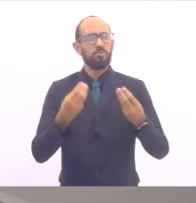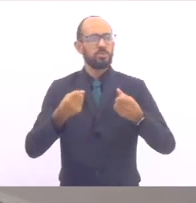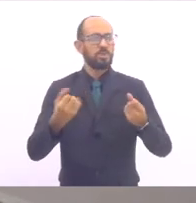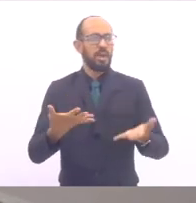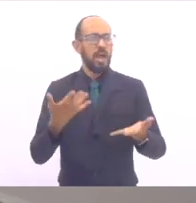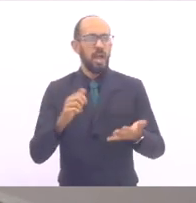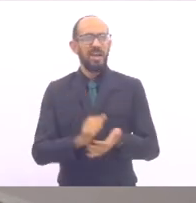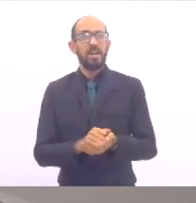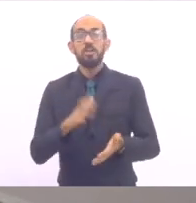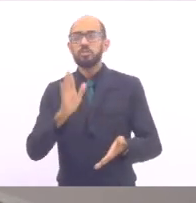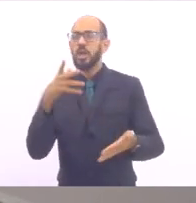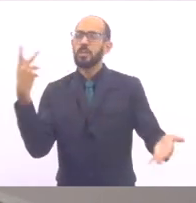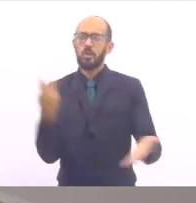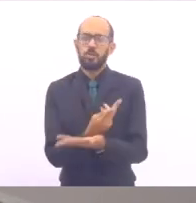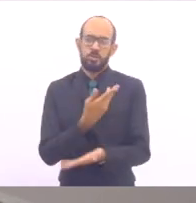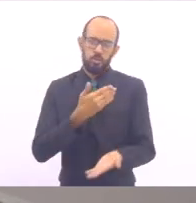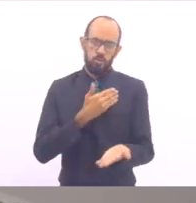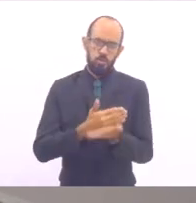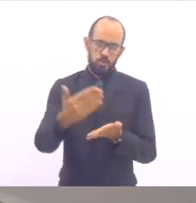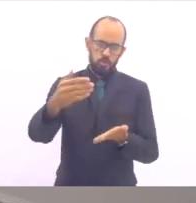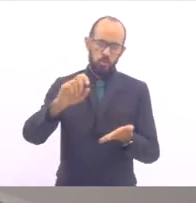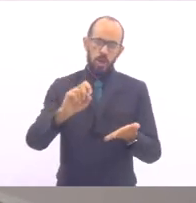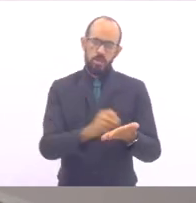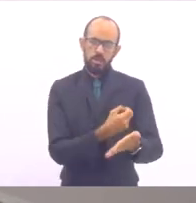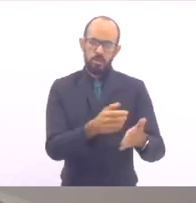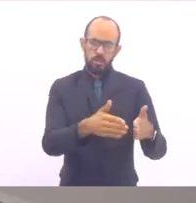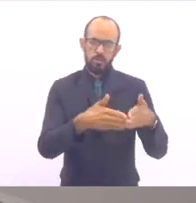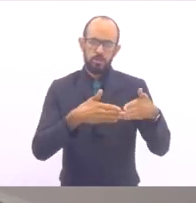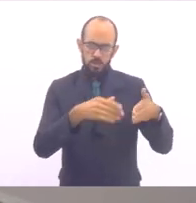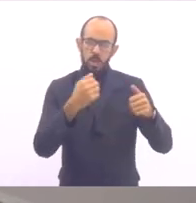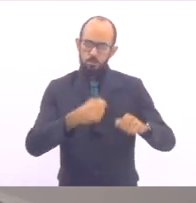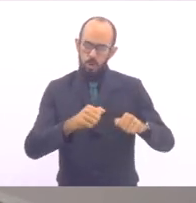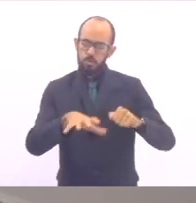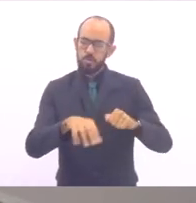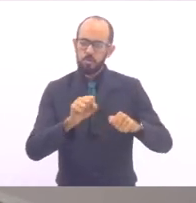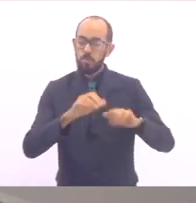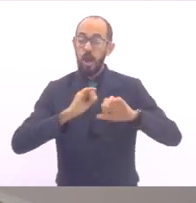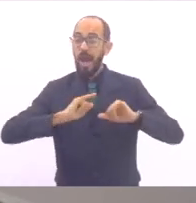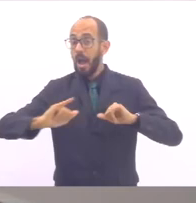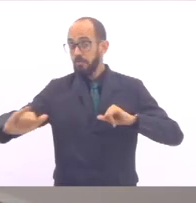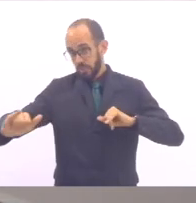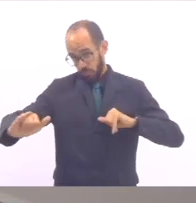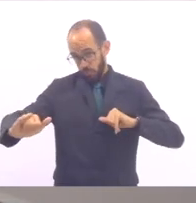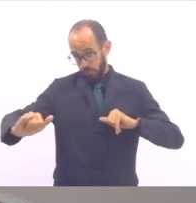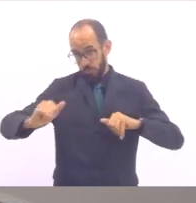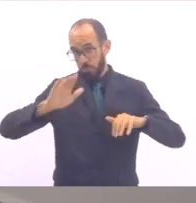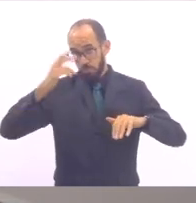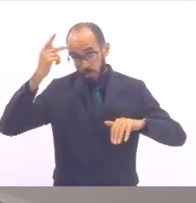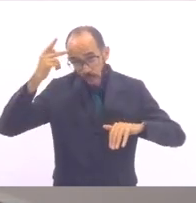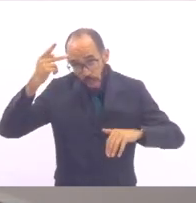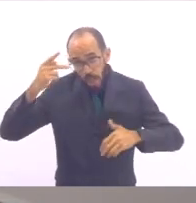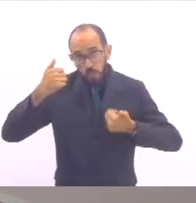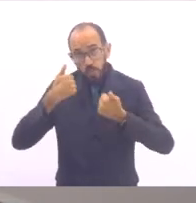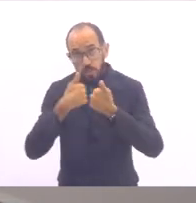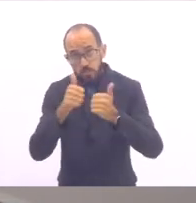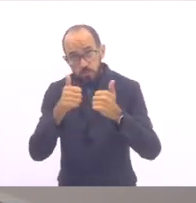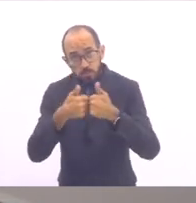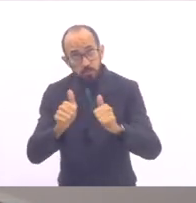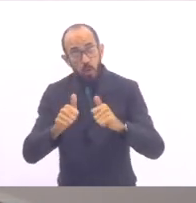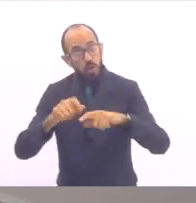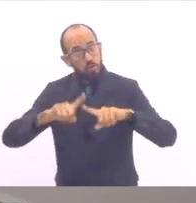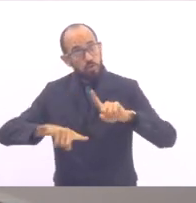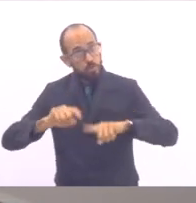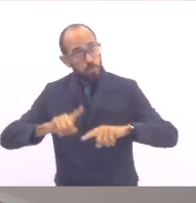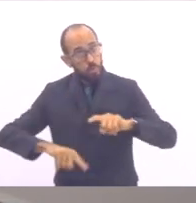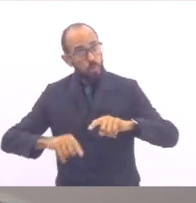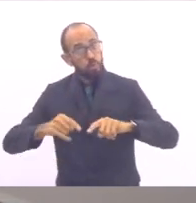já está acontecendo. A licença ela já pode ser retirada de forma comunicada para o transporte de resíduos não perigosos.